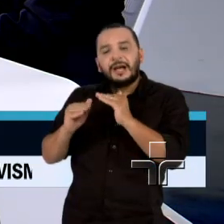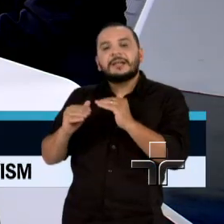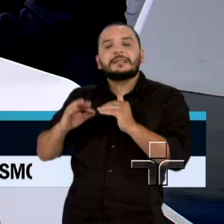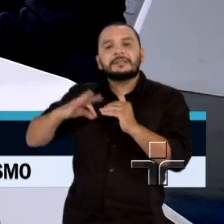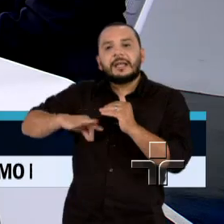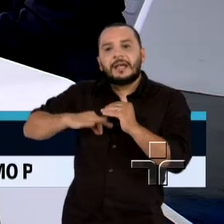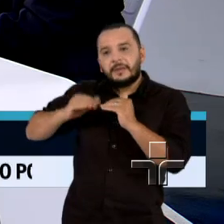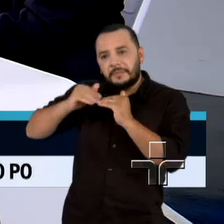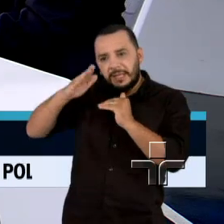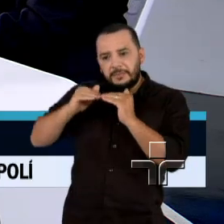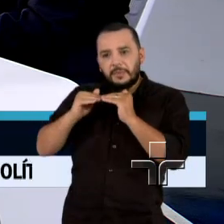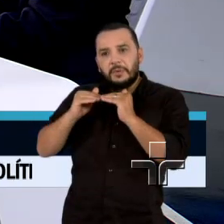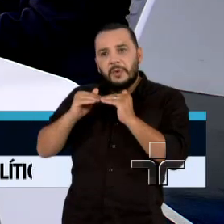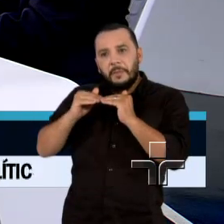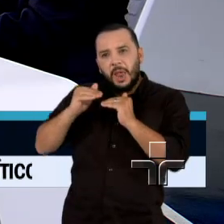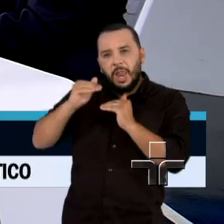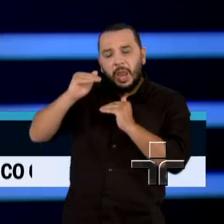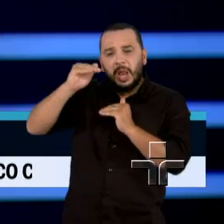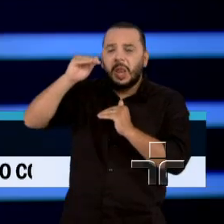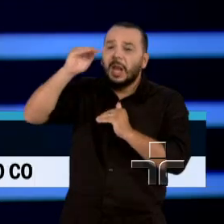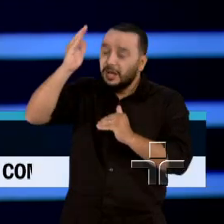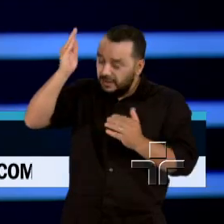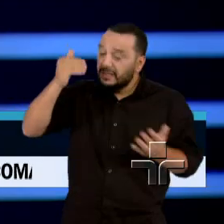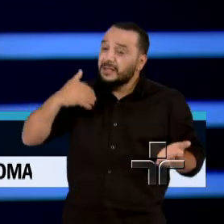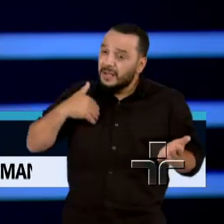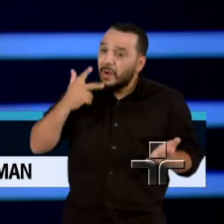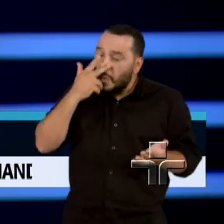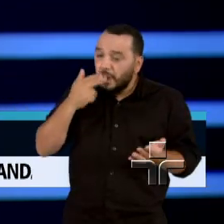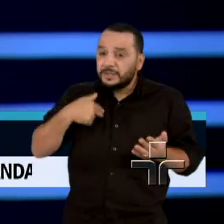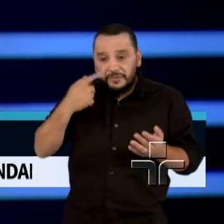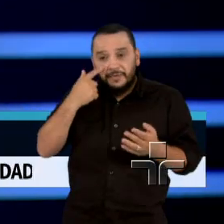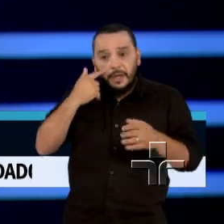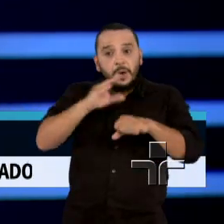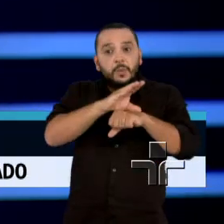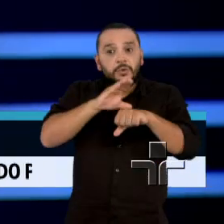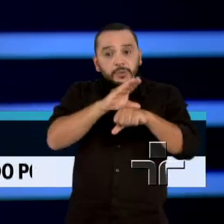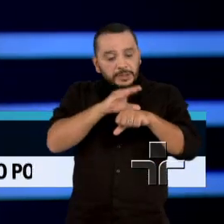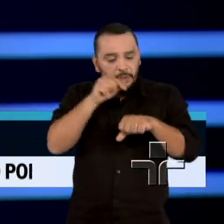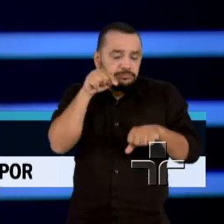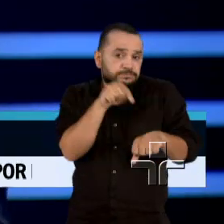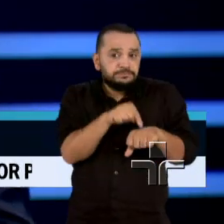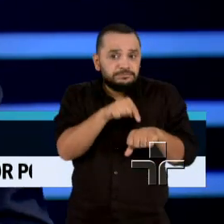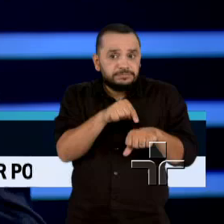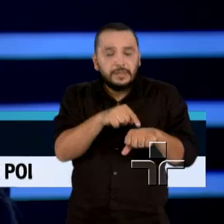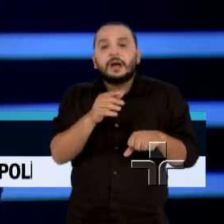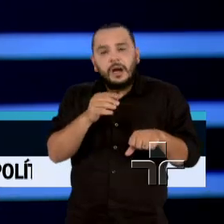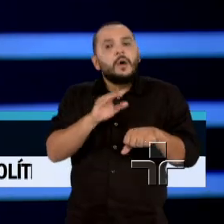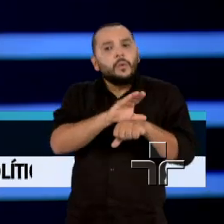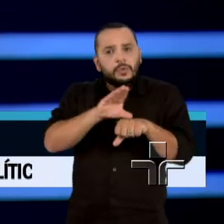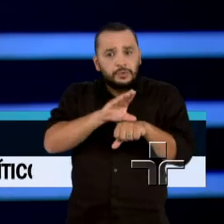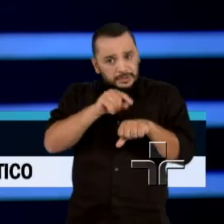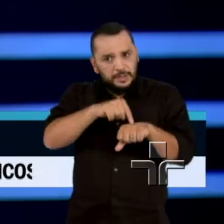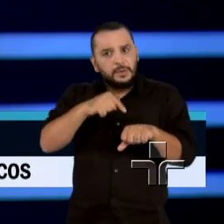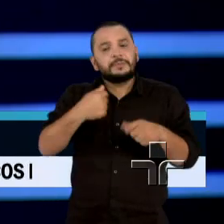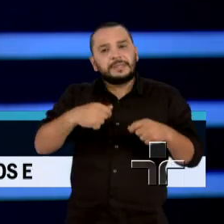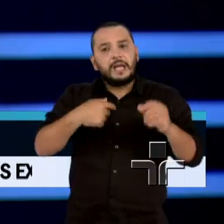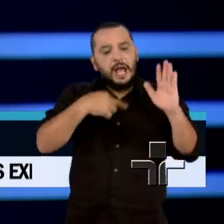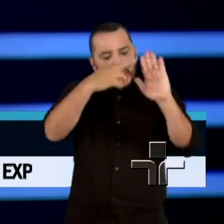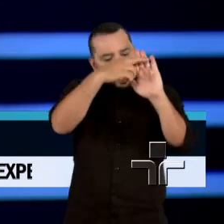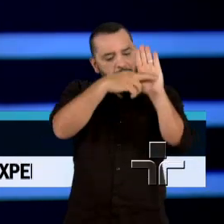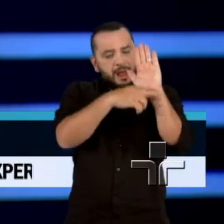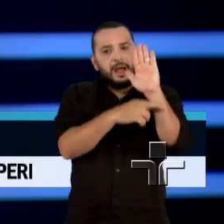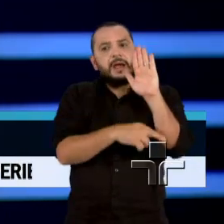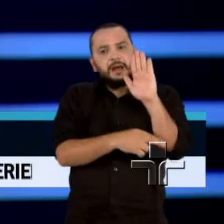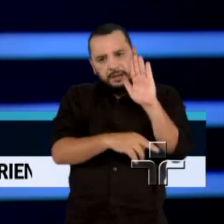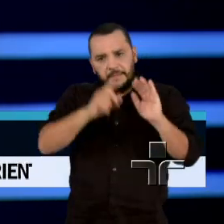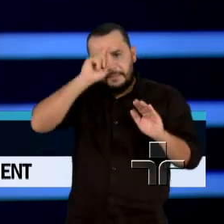também, por princípio, você definir na Constituição política pública. Eu sou a favor, na Constituição, você definir as grandes regras que regem a